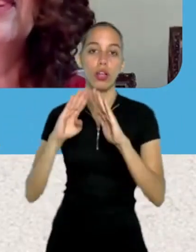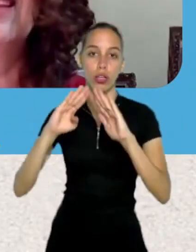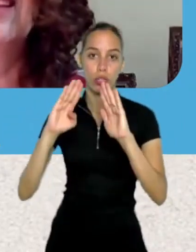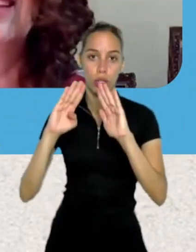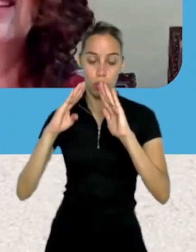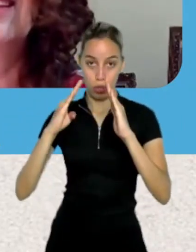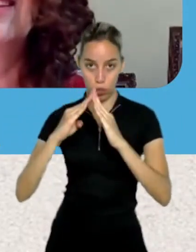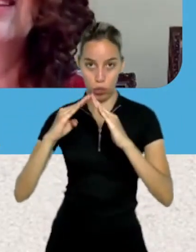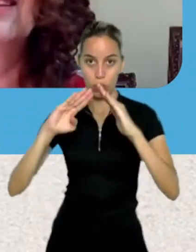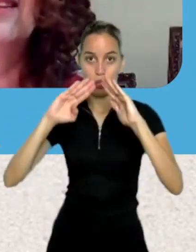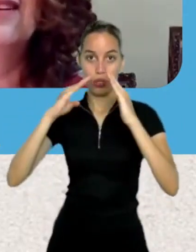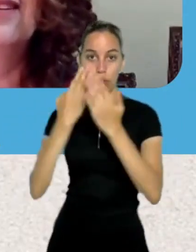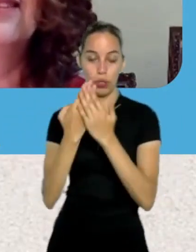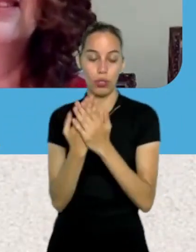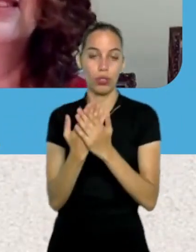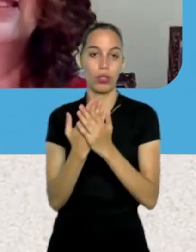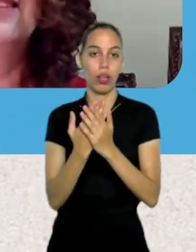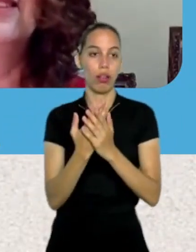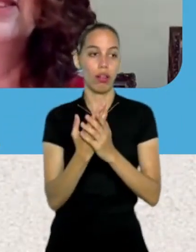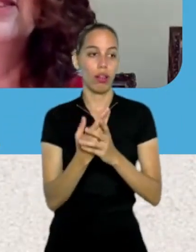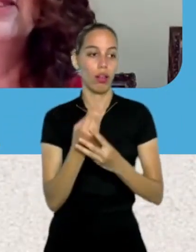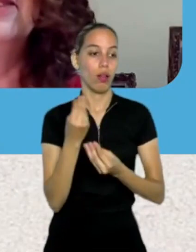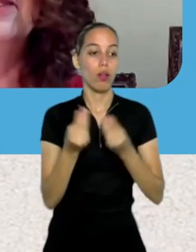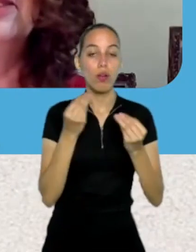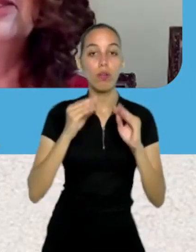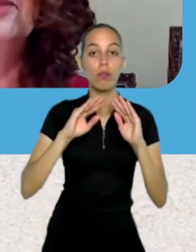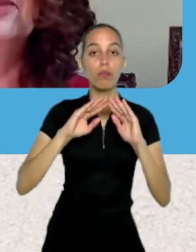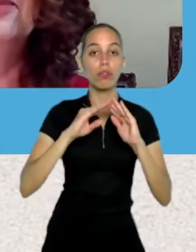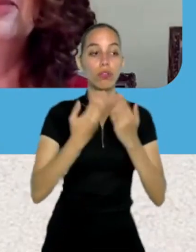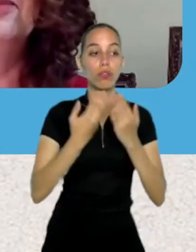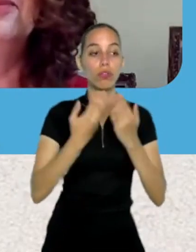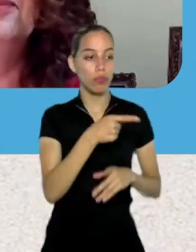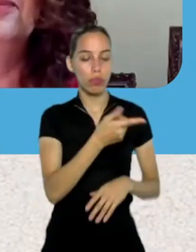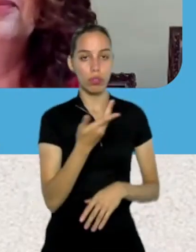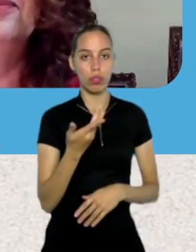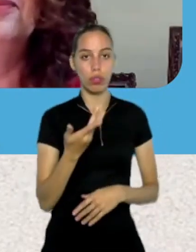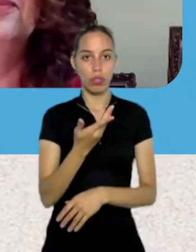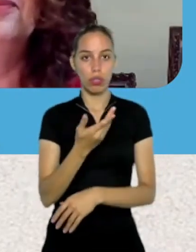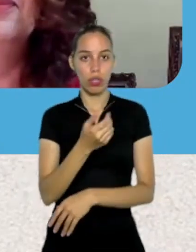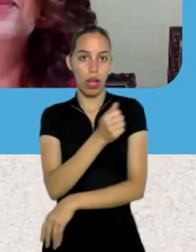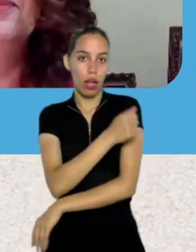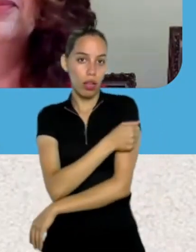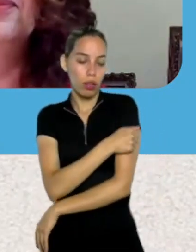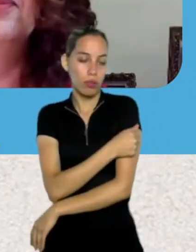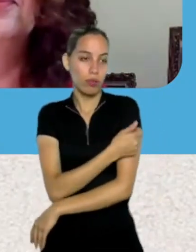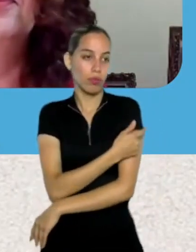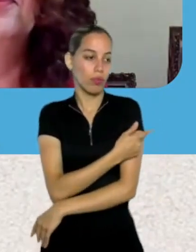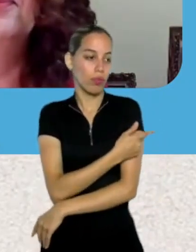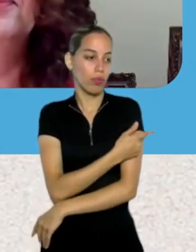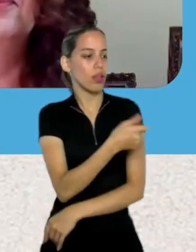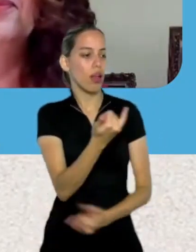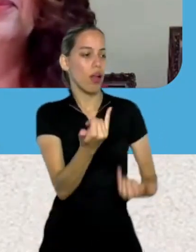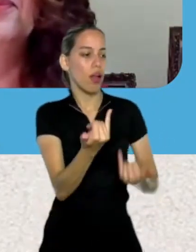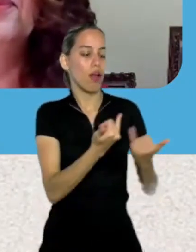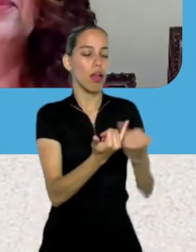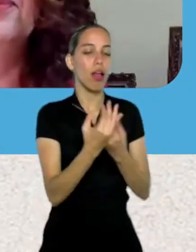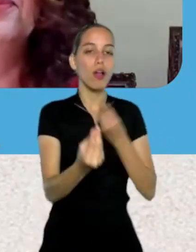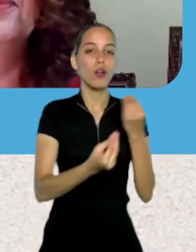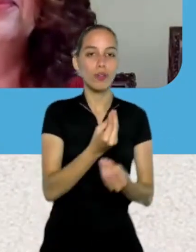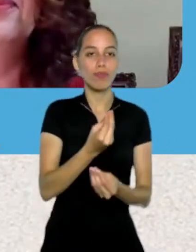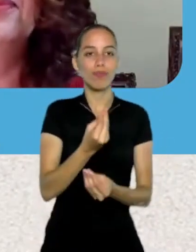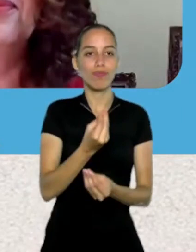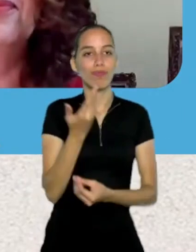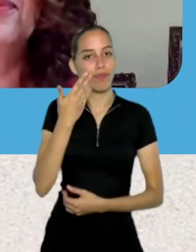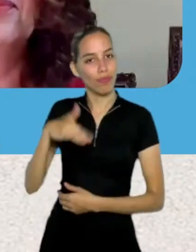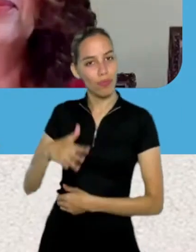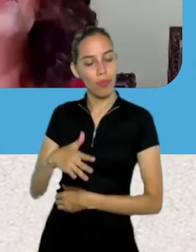essa estudante, né, Júnia, e falar um pouco da sua infância mesmo, contar um pouco do seu contato, dos seus primeiros